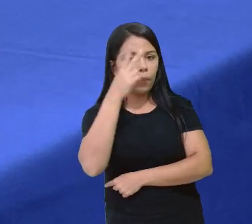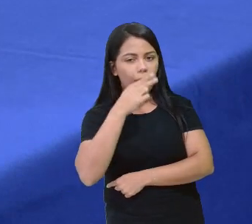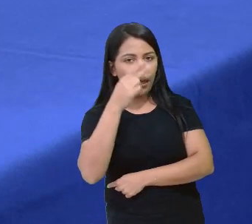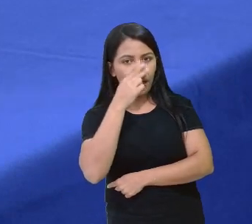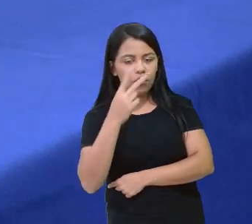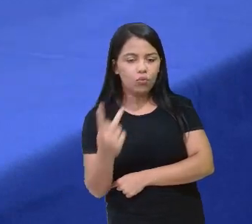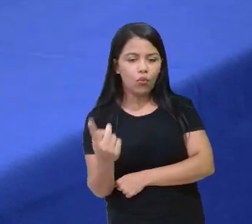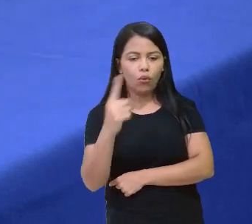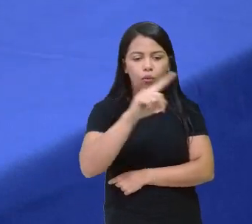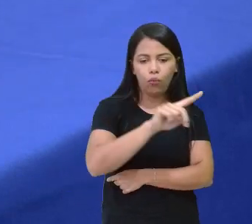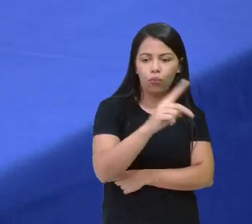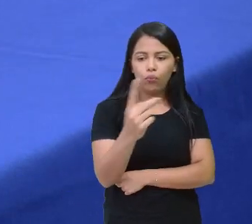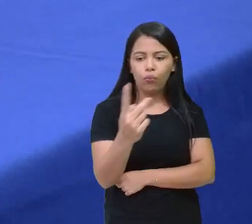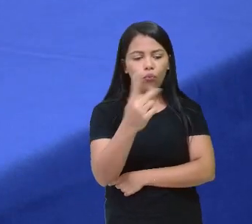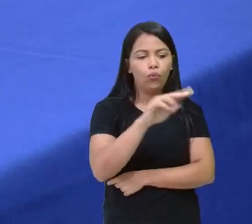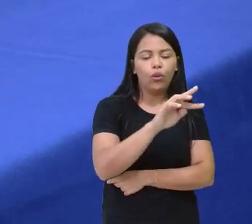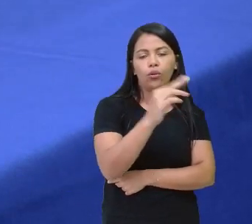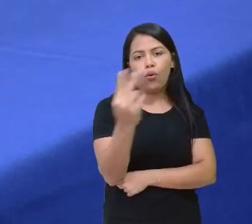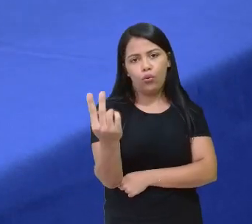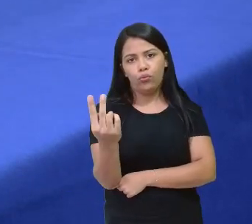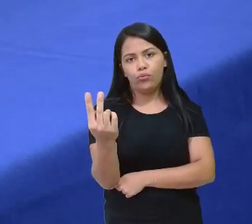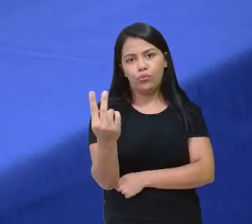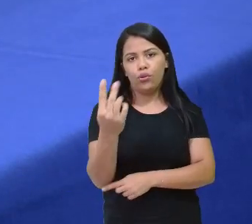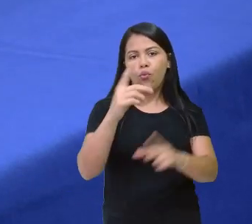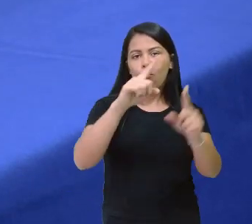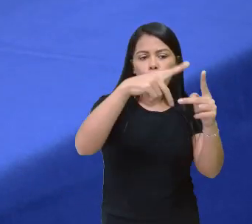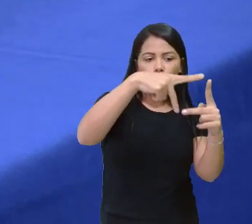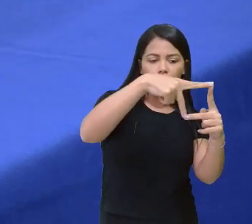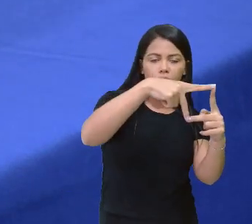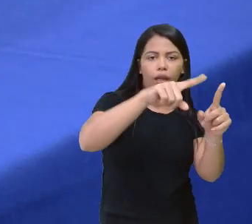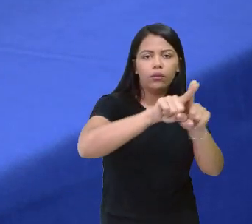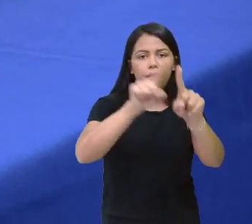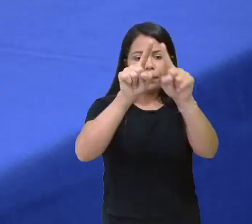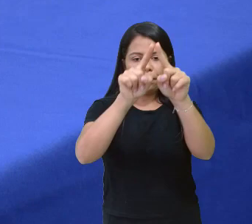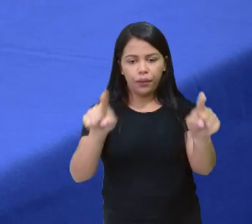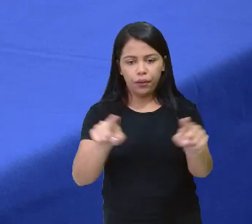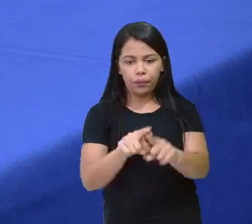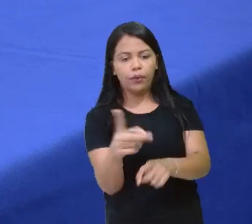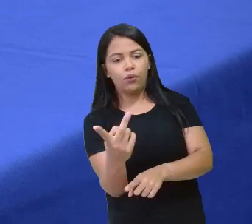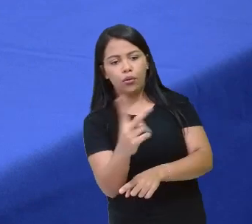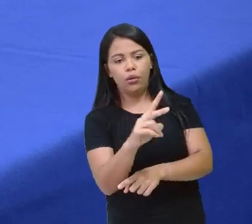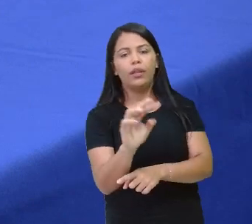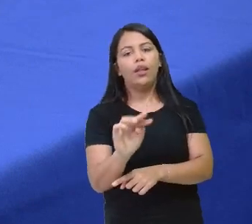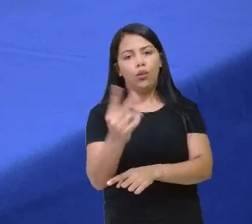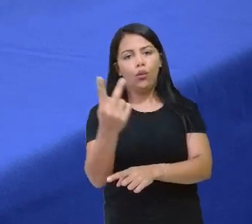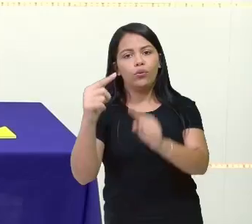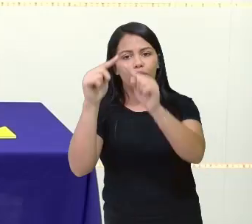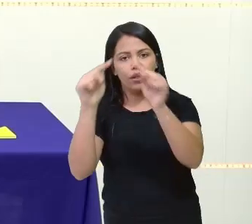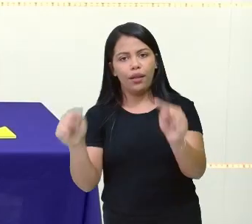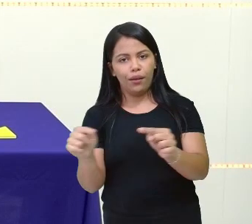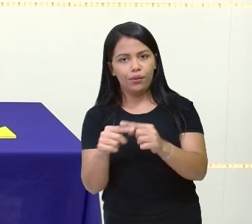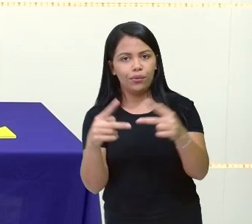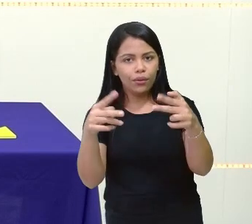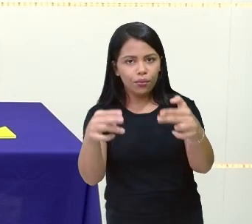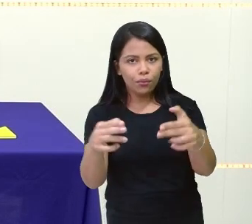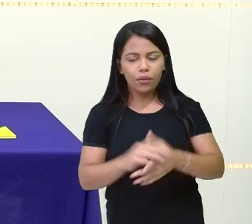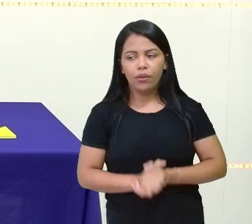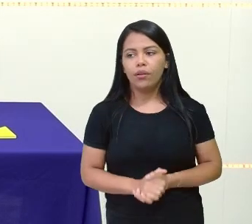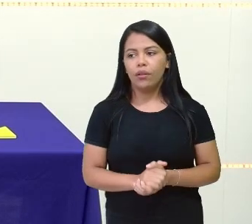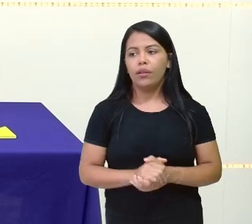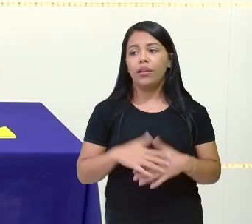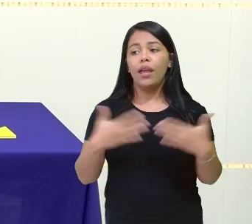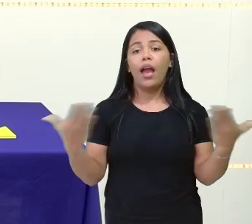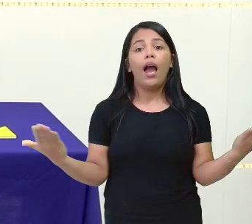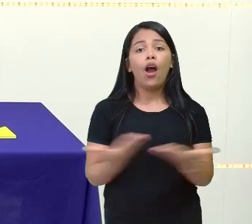no paralelogramo quanto no quadrado, a gente tem a mesma área, que são 2 triângulos. E esse triângulo